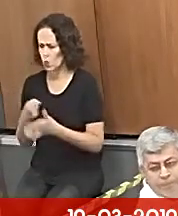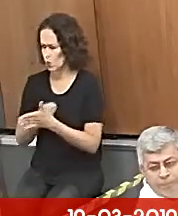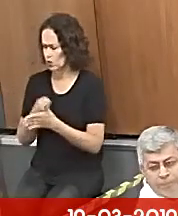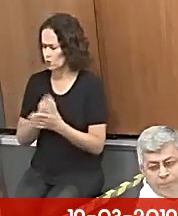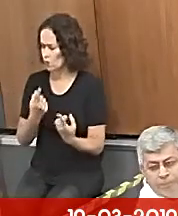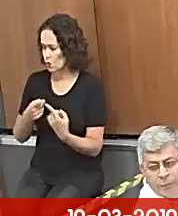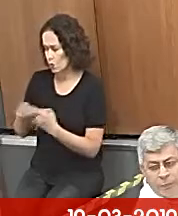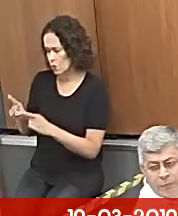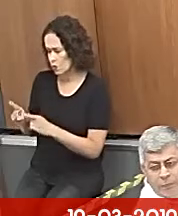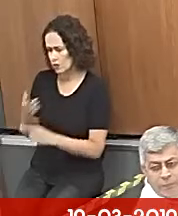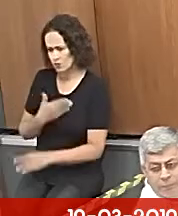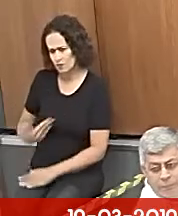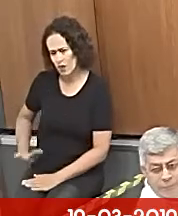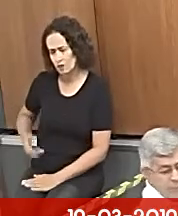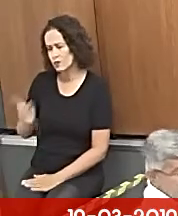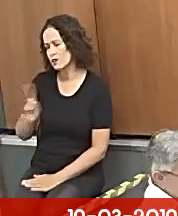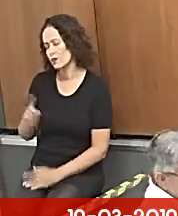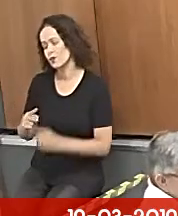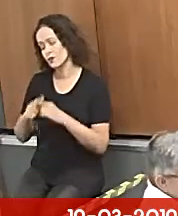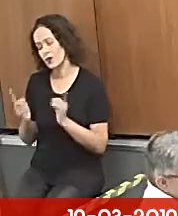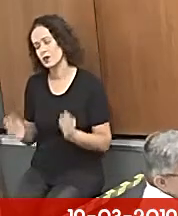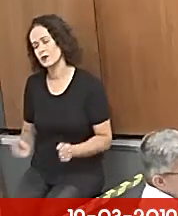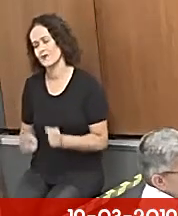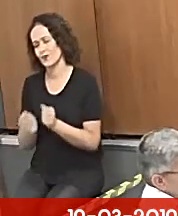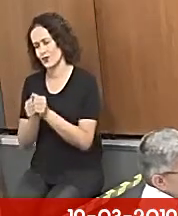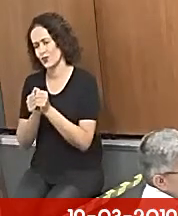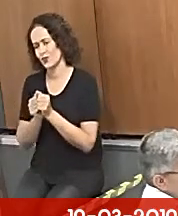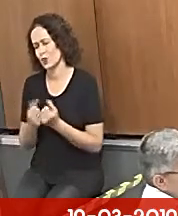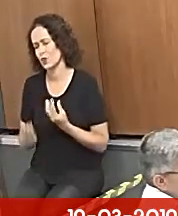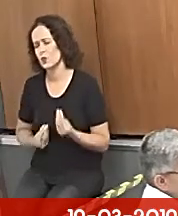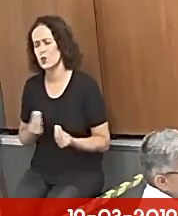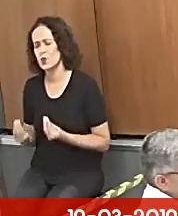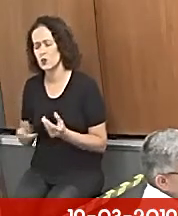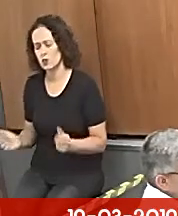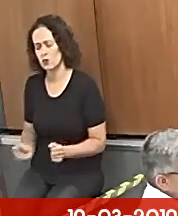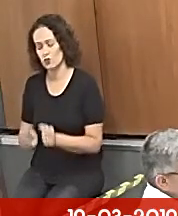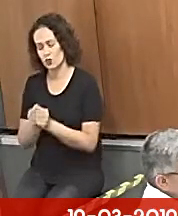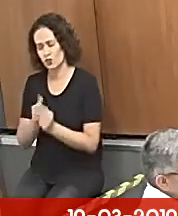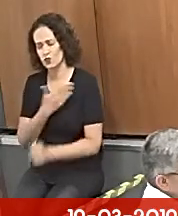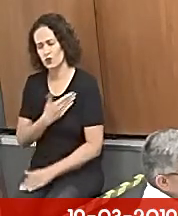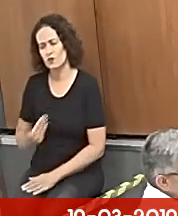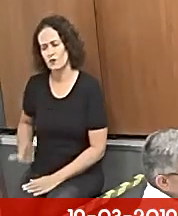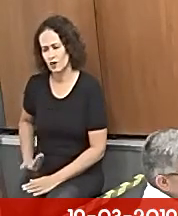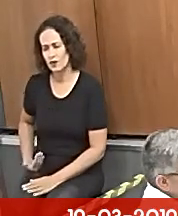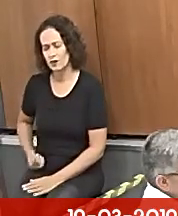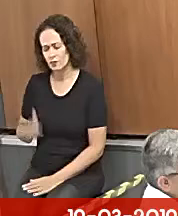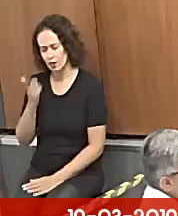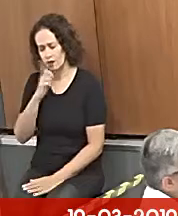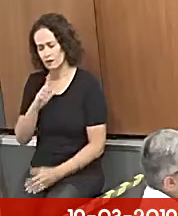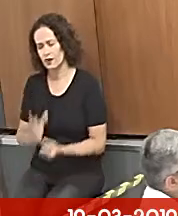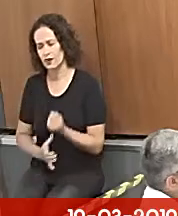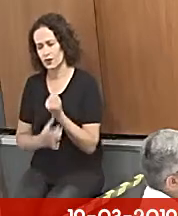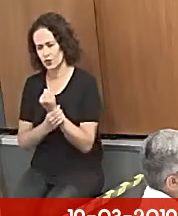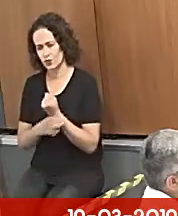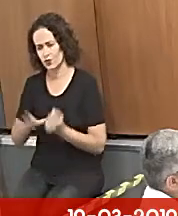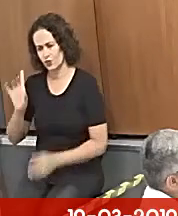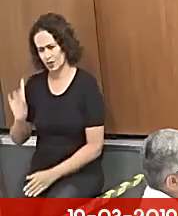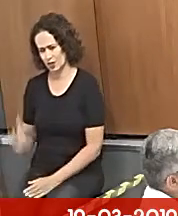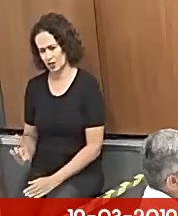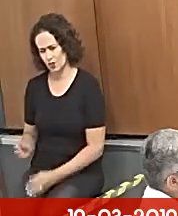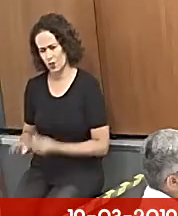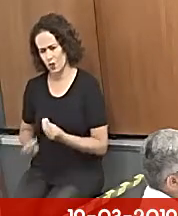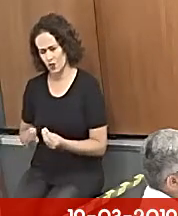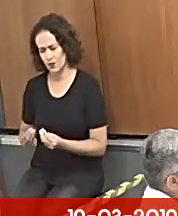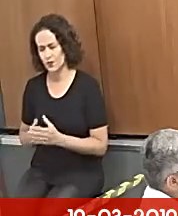somos parceiros de que forma que a gente pode ser pa do governo para garantir os direitos da pessoa com deficiência show só at